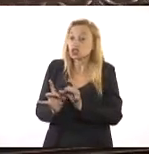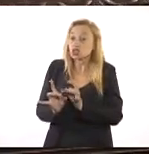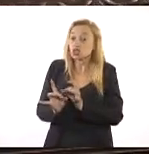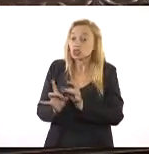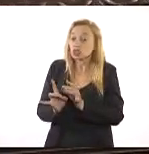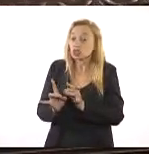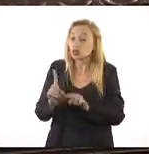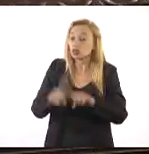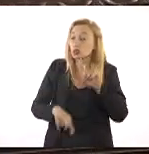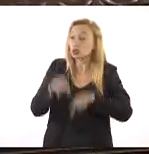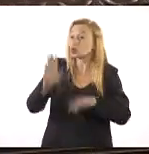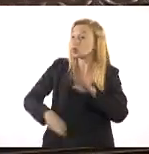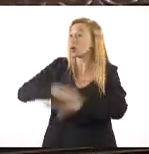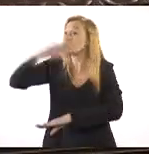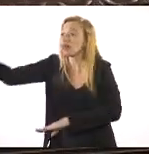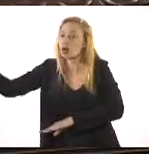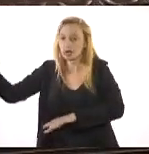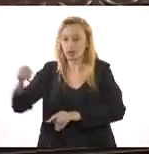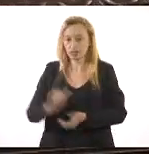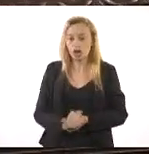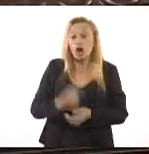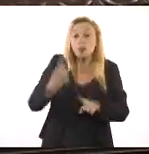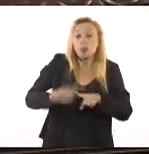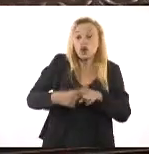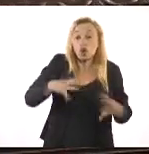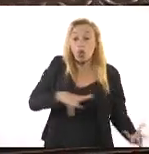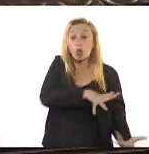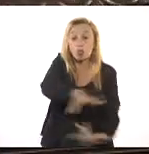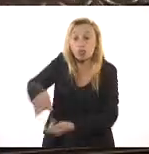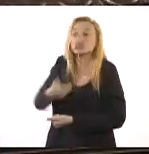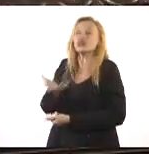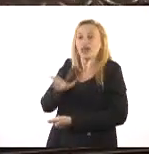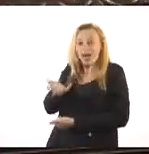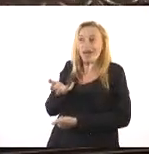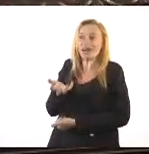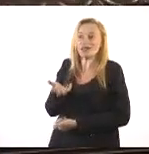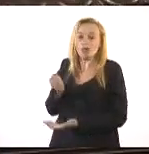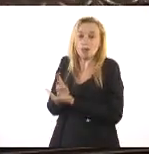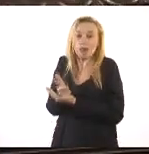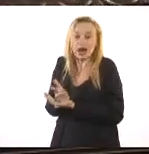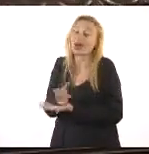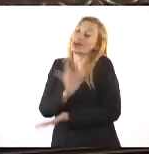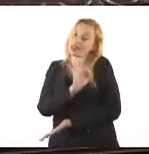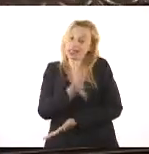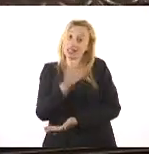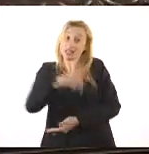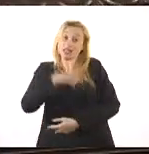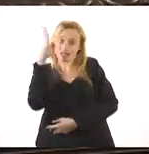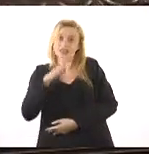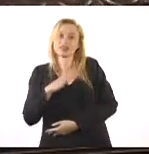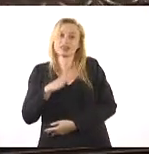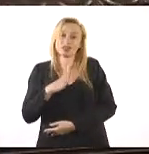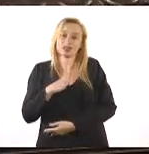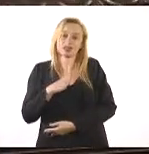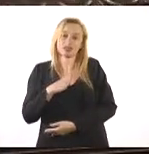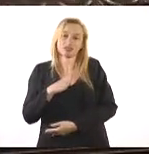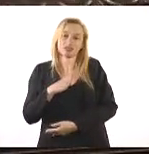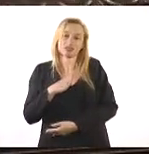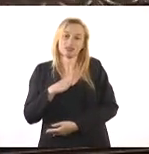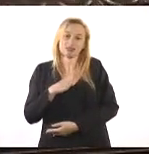porque o mundo inteiro quer comprar. E é óbvio que aqui no Brasil não vai ter